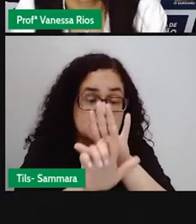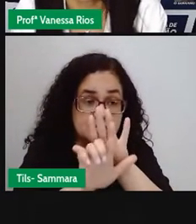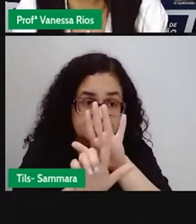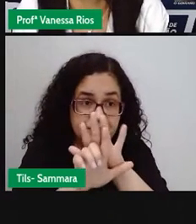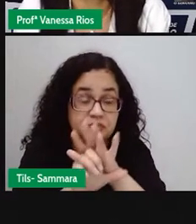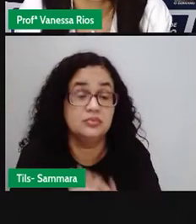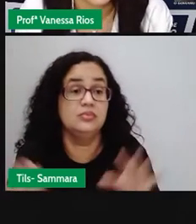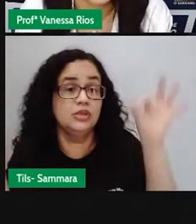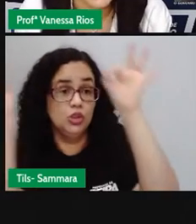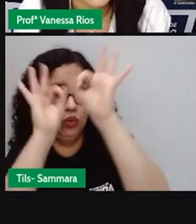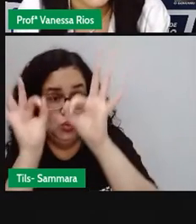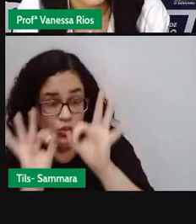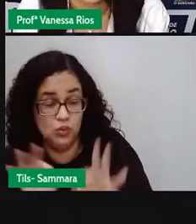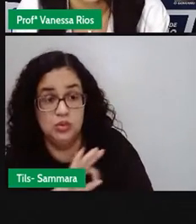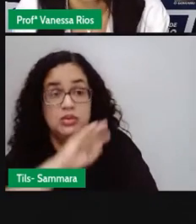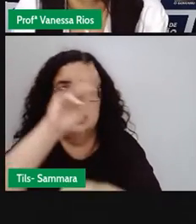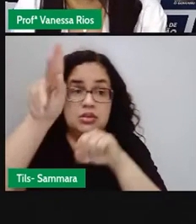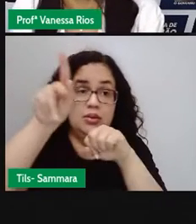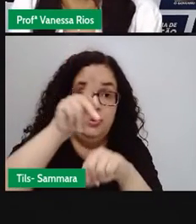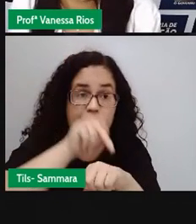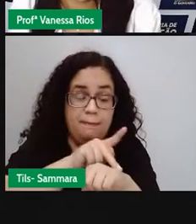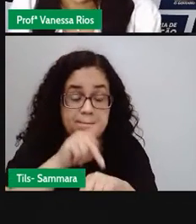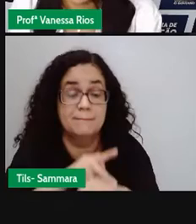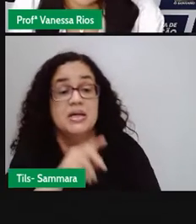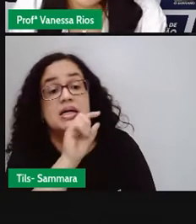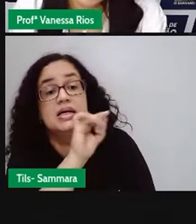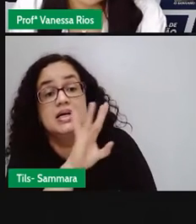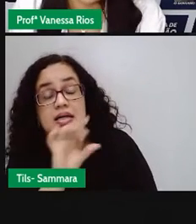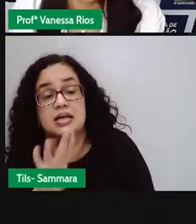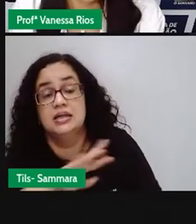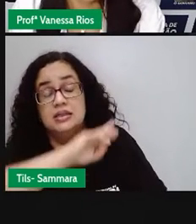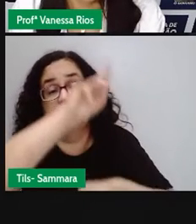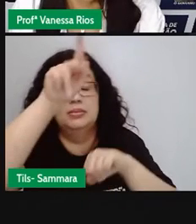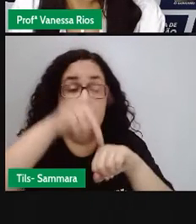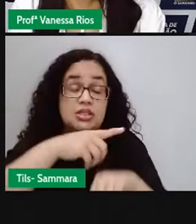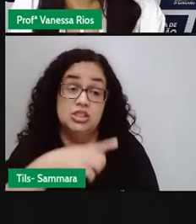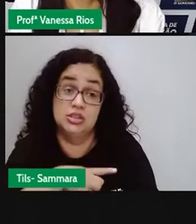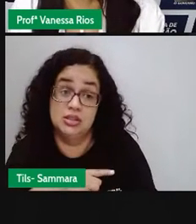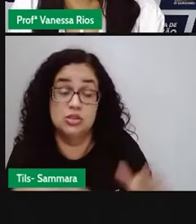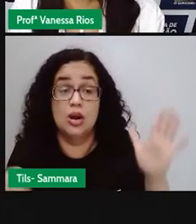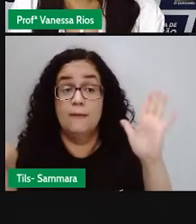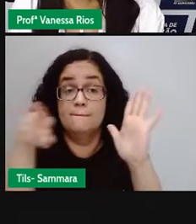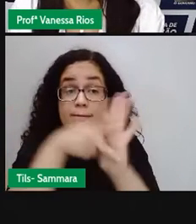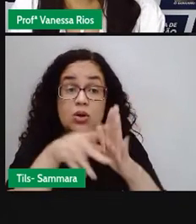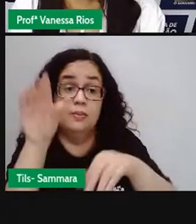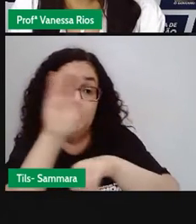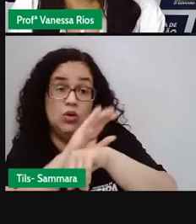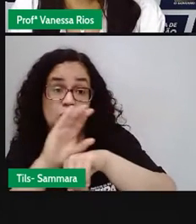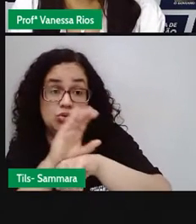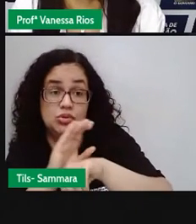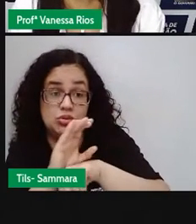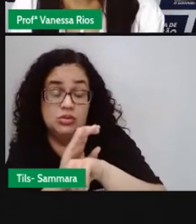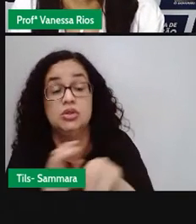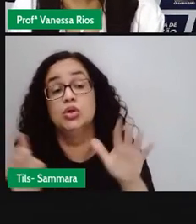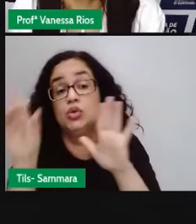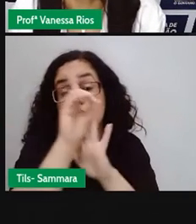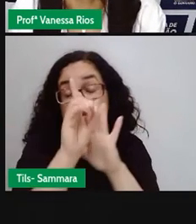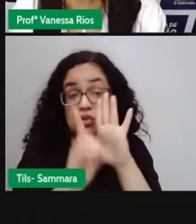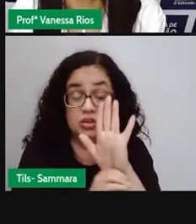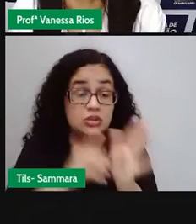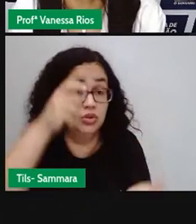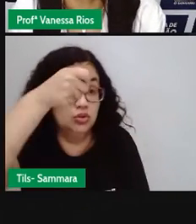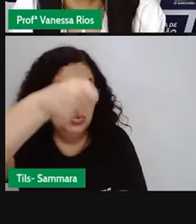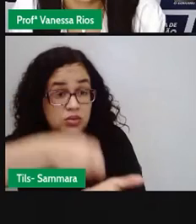vão organizar o país. E cada país tem a sua Constituição. Então, muitas vezes, os direitos e os deveres vão